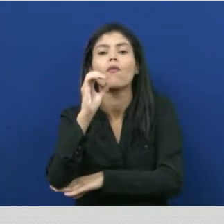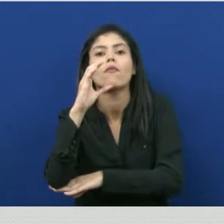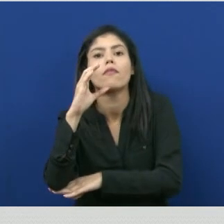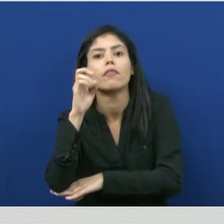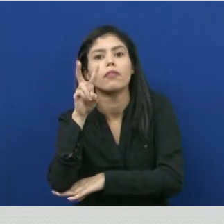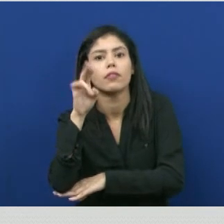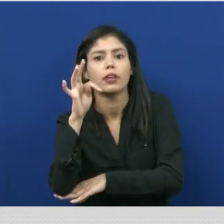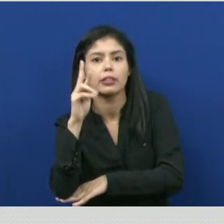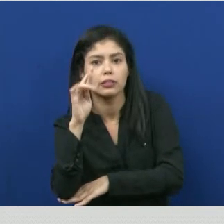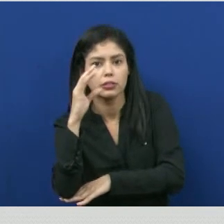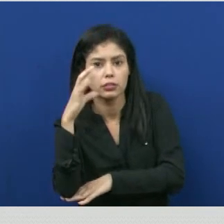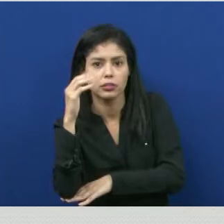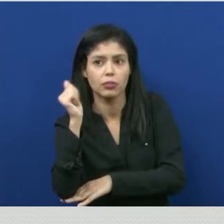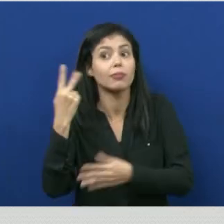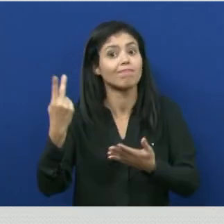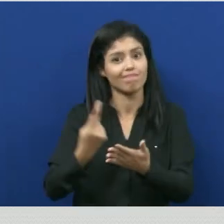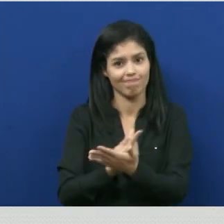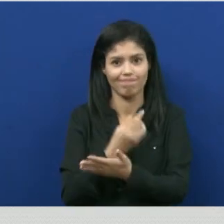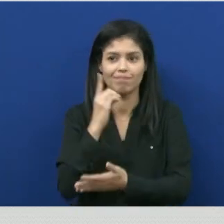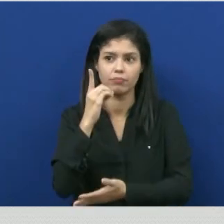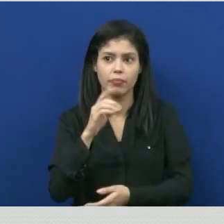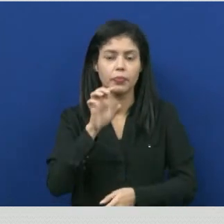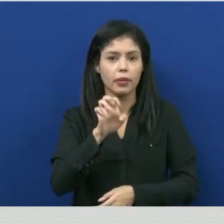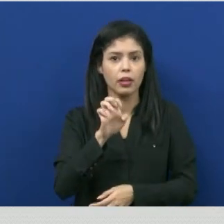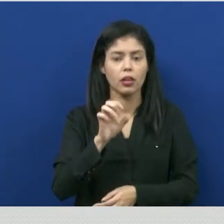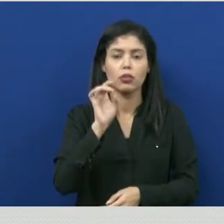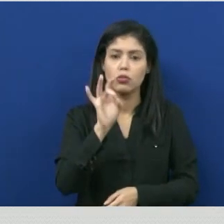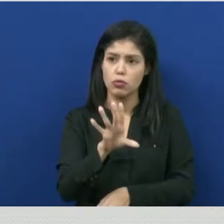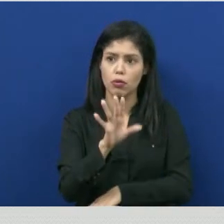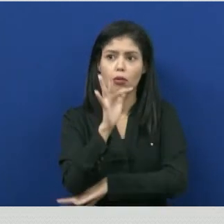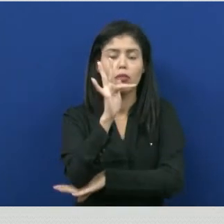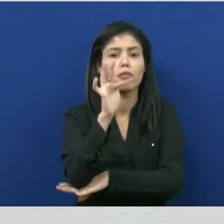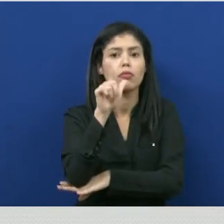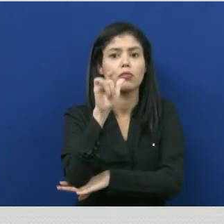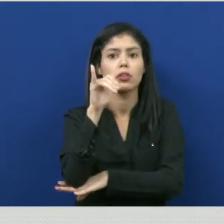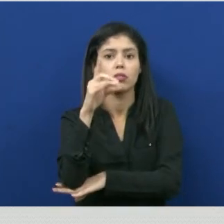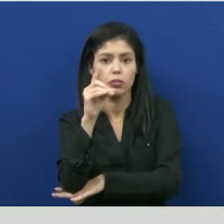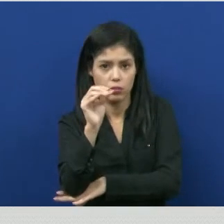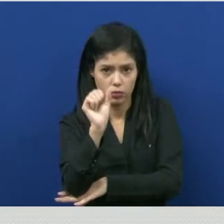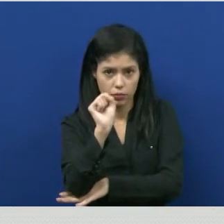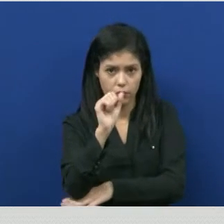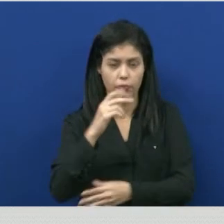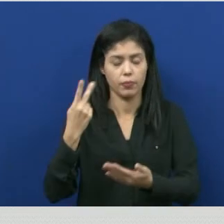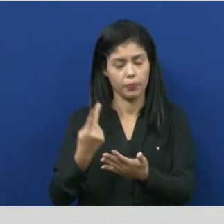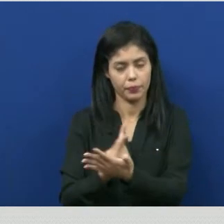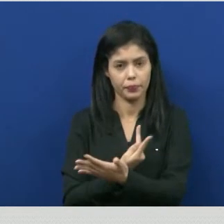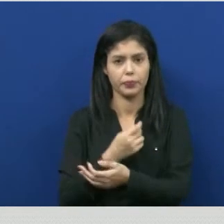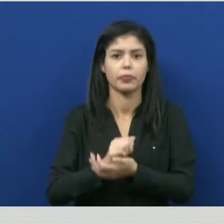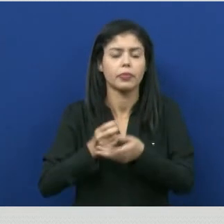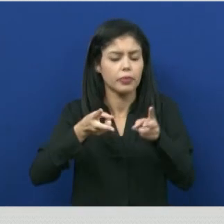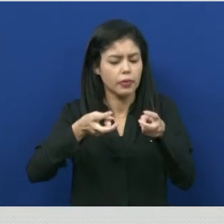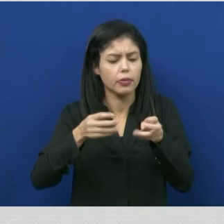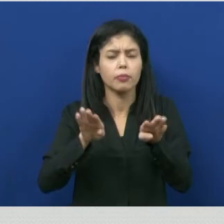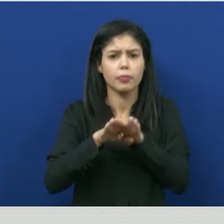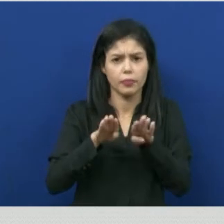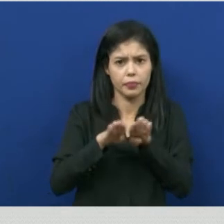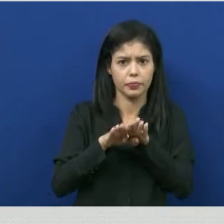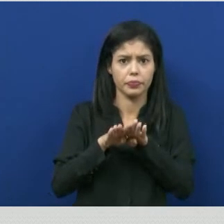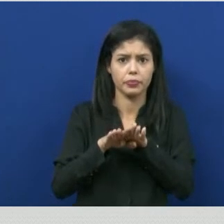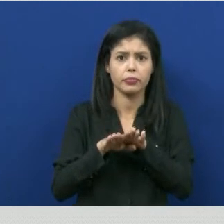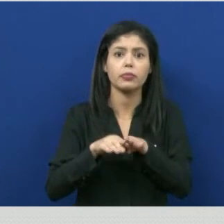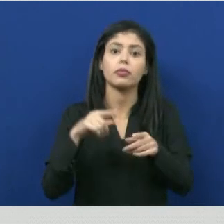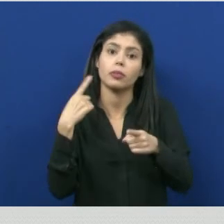a letra D está incorreta. E a letra E diz que ocorre apenas em fluidos. Note também que ela